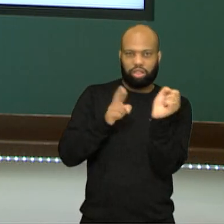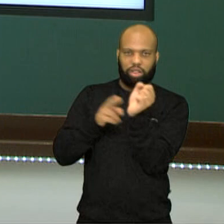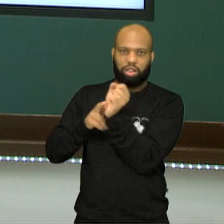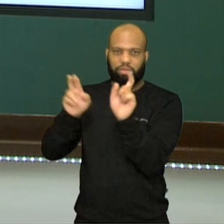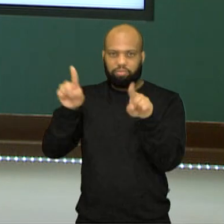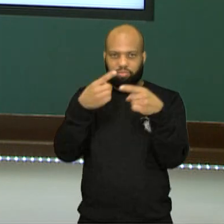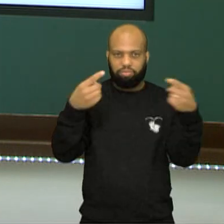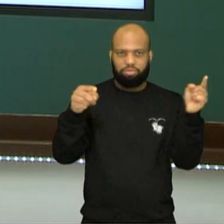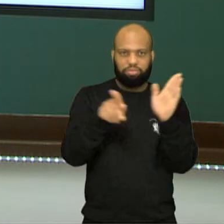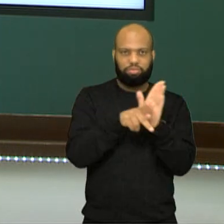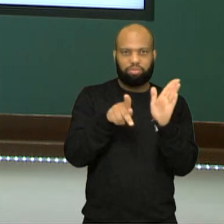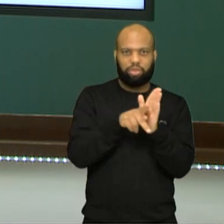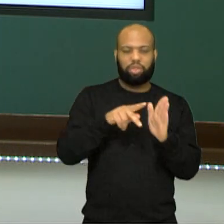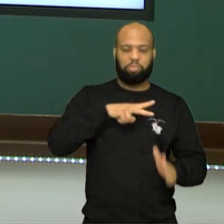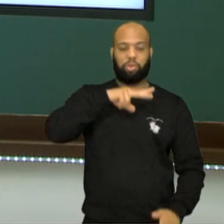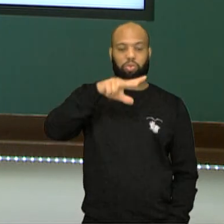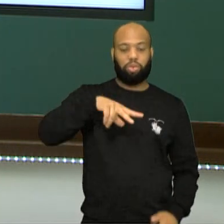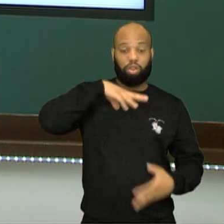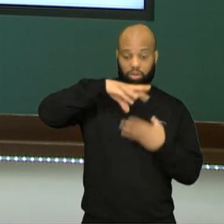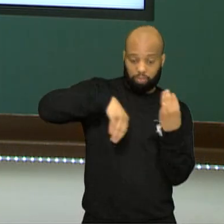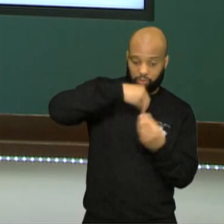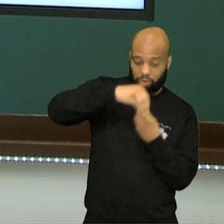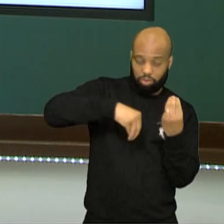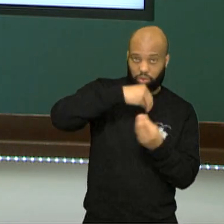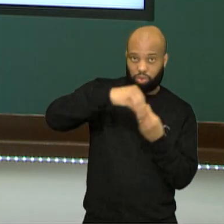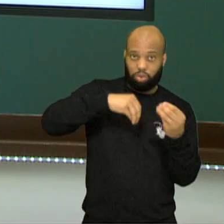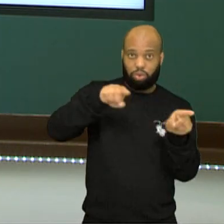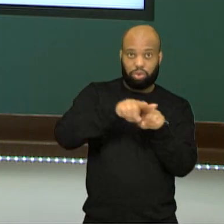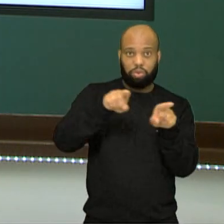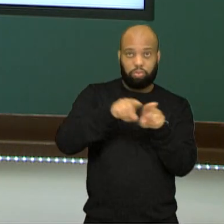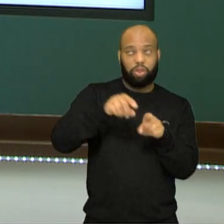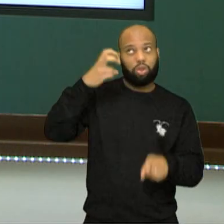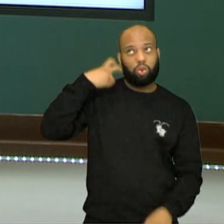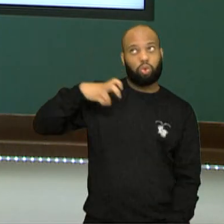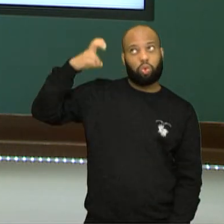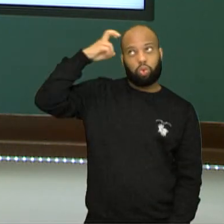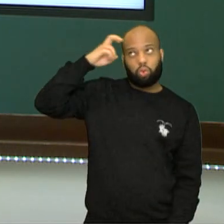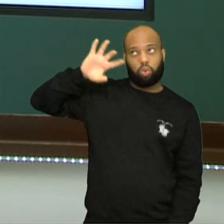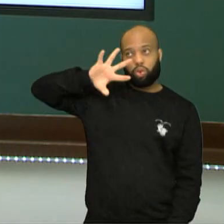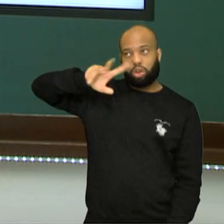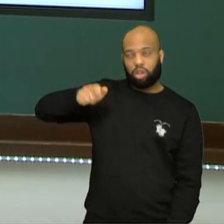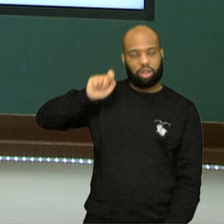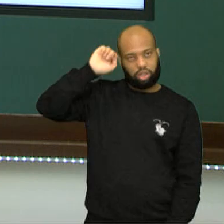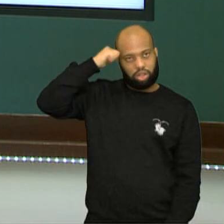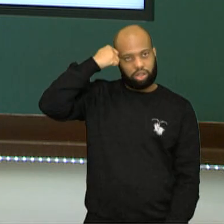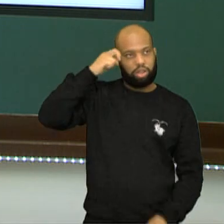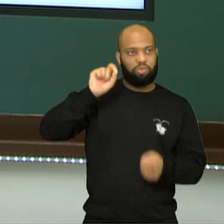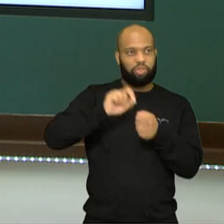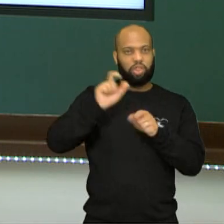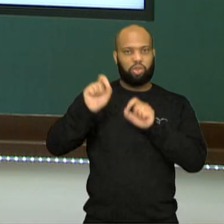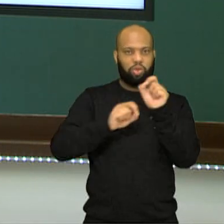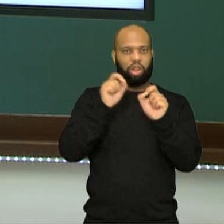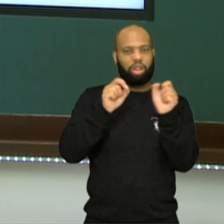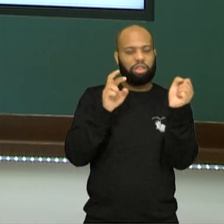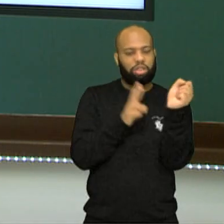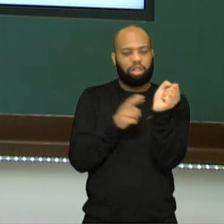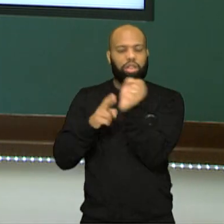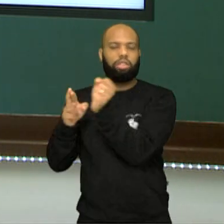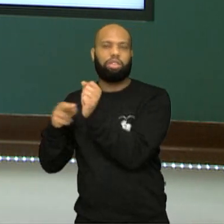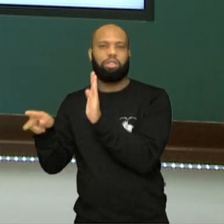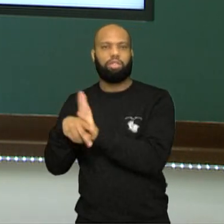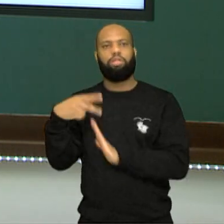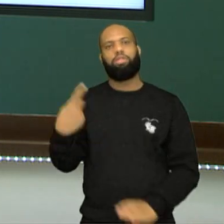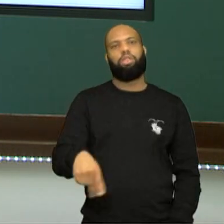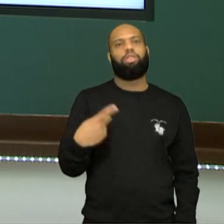de Portugal, misturou com a nossa cultura afro aqui e gerou esse ritmo exclusivamente nosso,